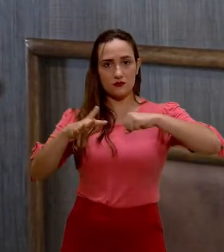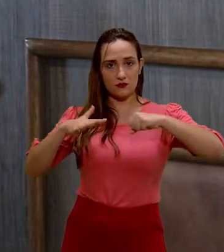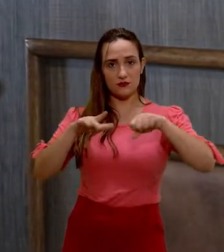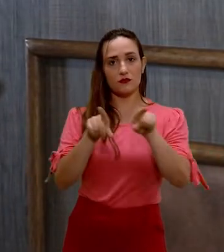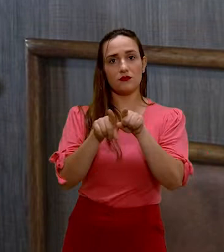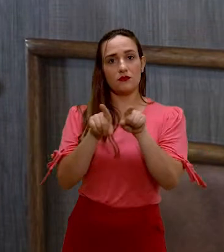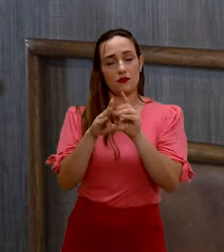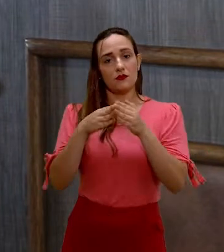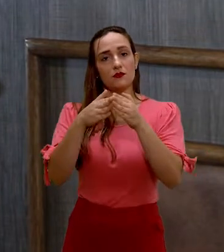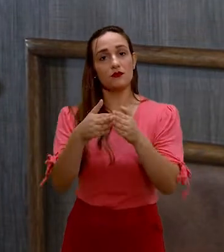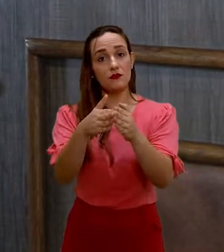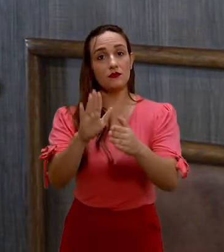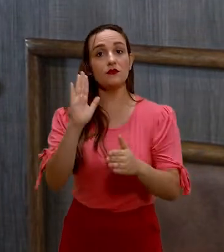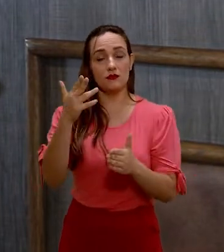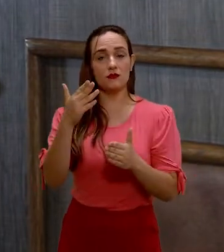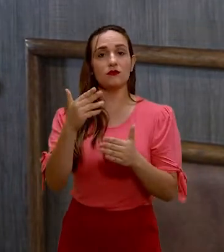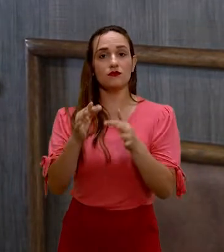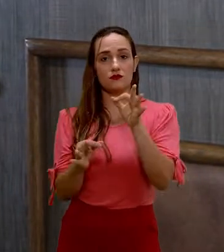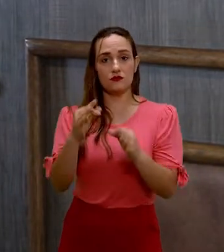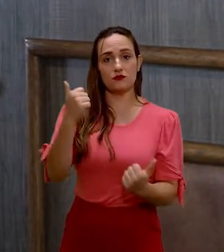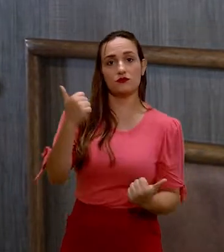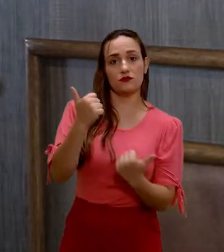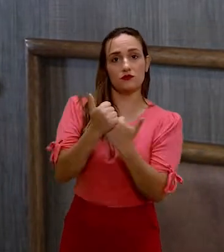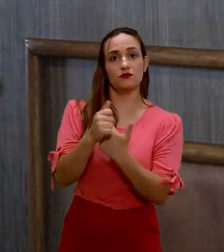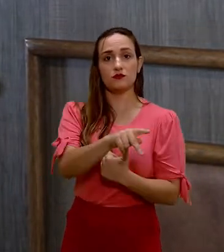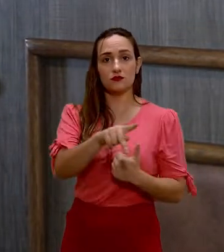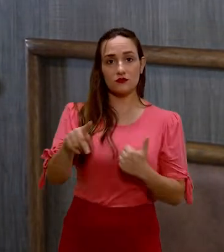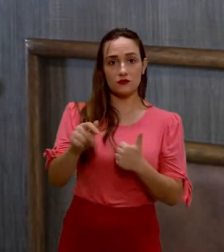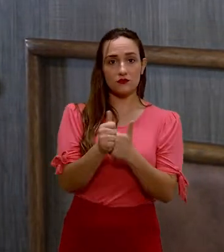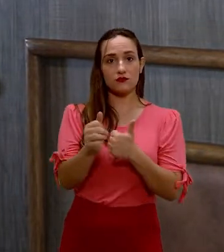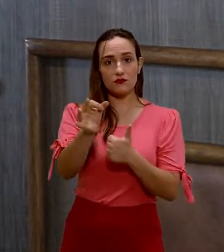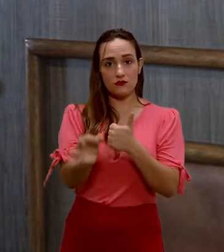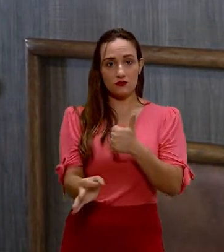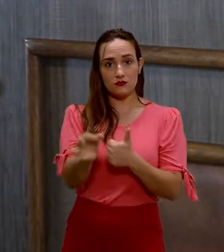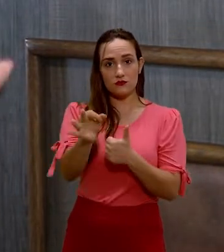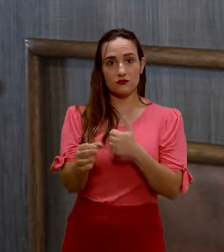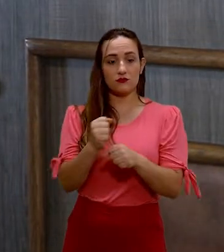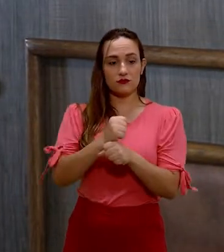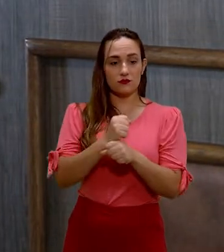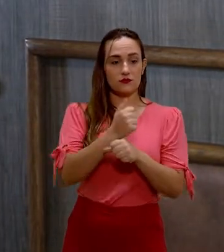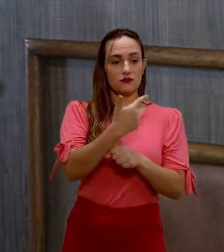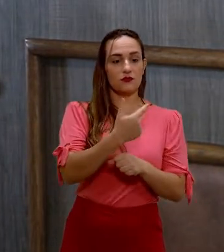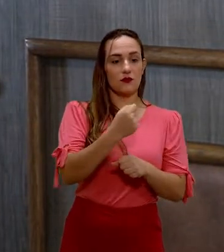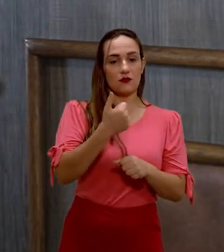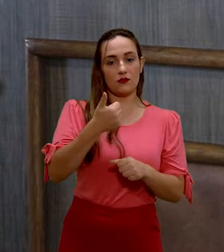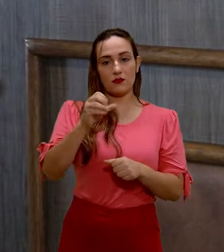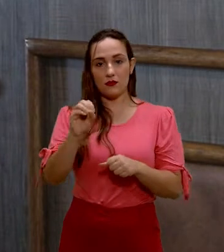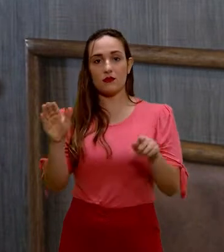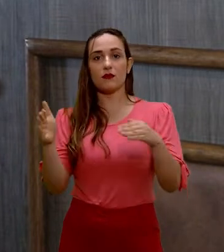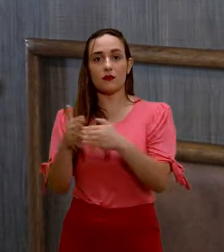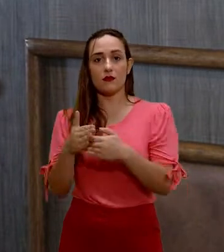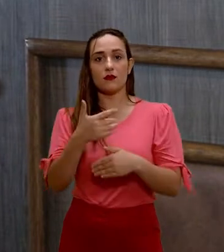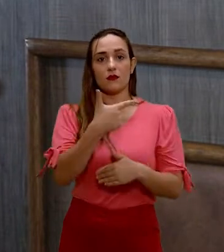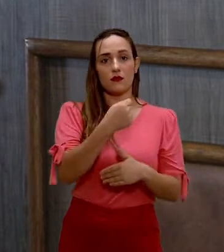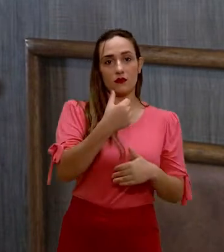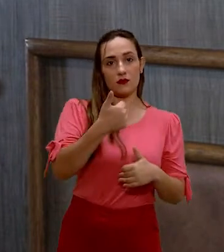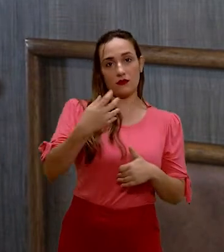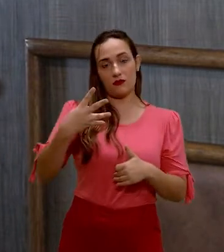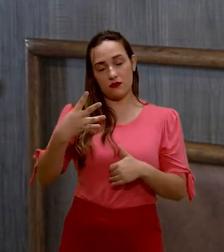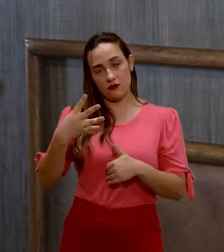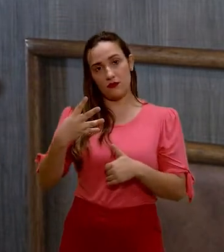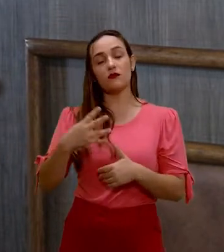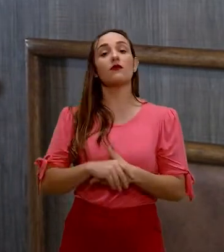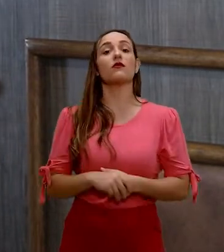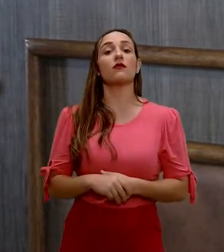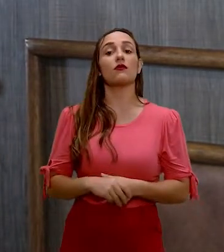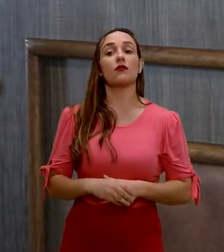Foi juiz auxiliar da presidência e vice-presidência do TJMS de 2010 a 2014 e hoje